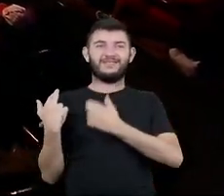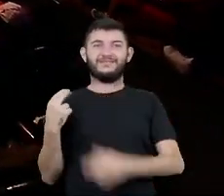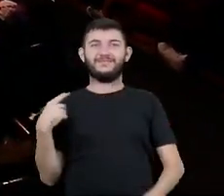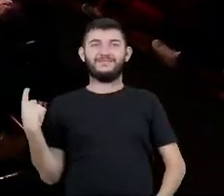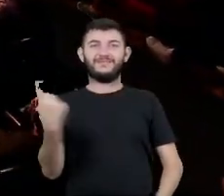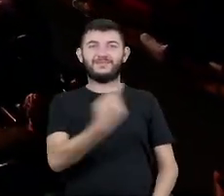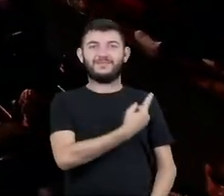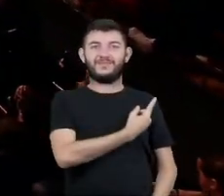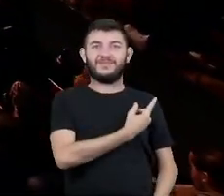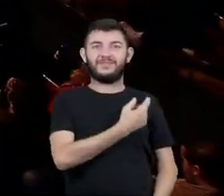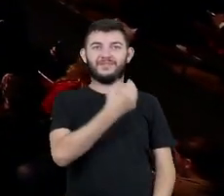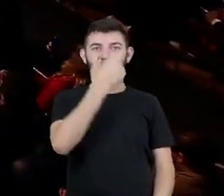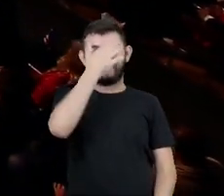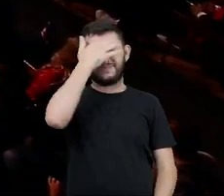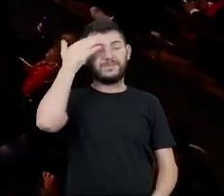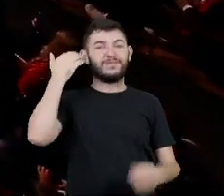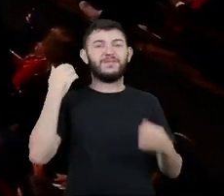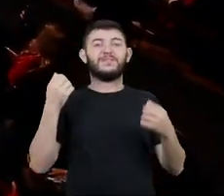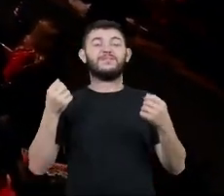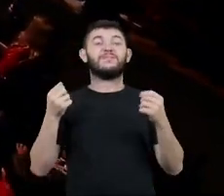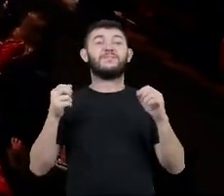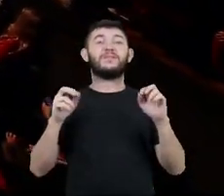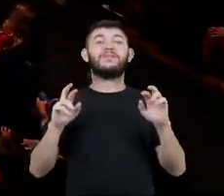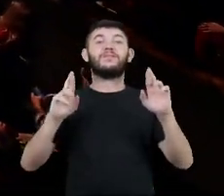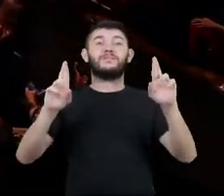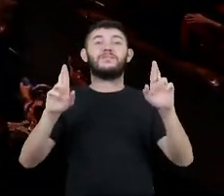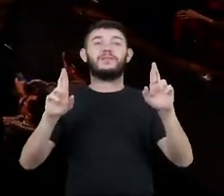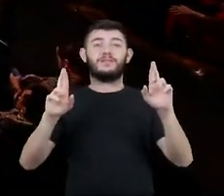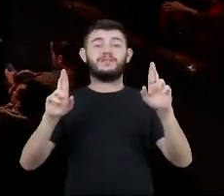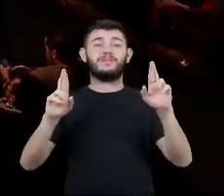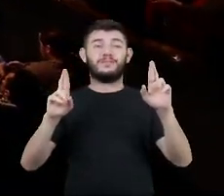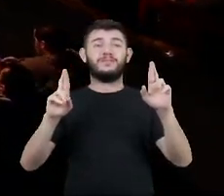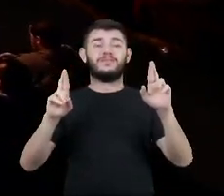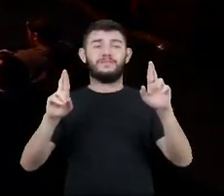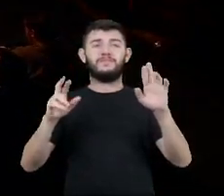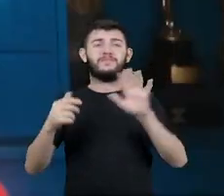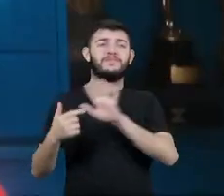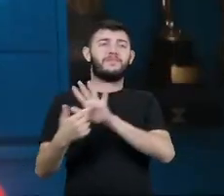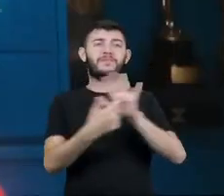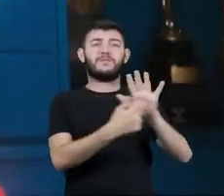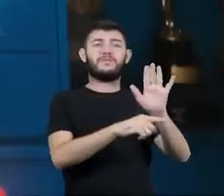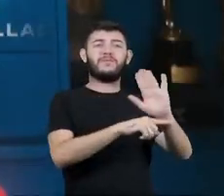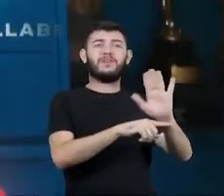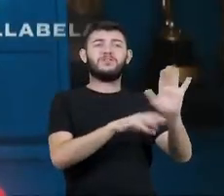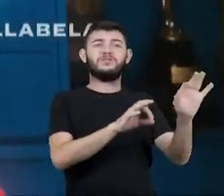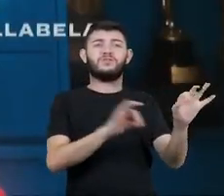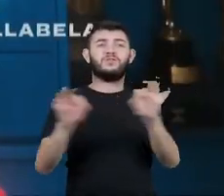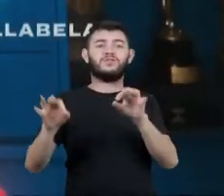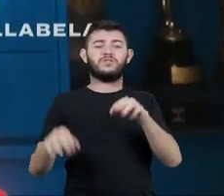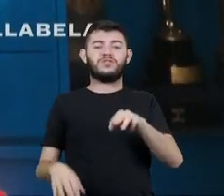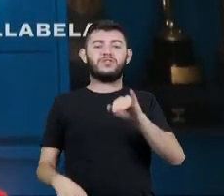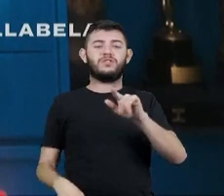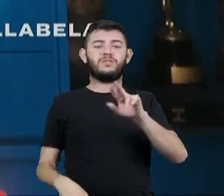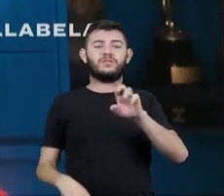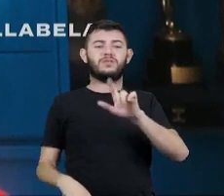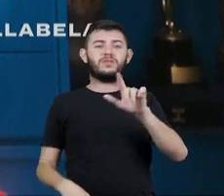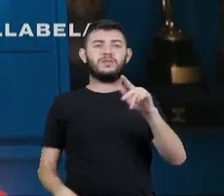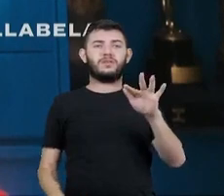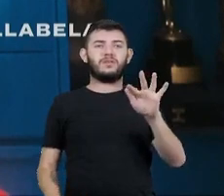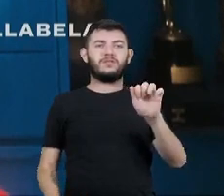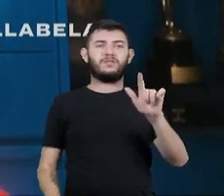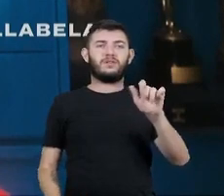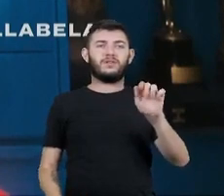senhoras e senhores, ali no vídeo, Miguel Falabella. Enquanto o amor pesar mais que o mal na